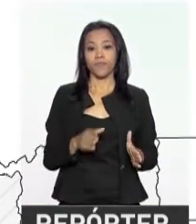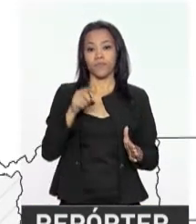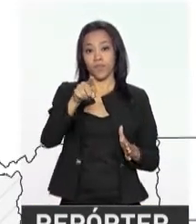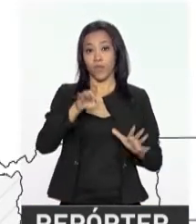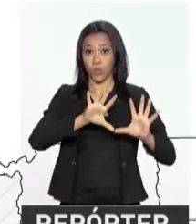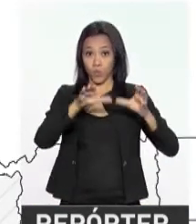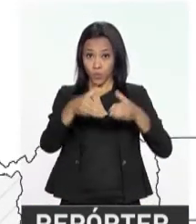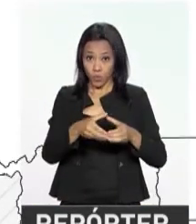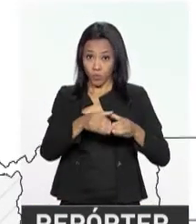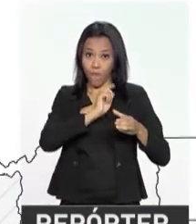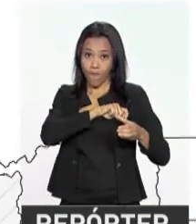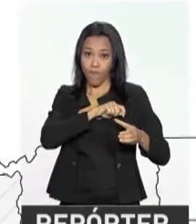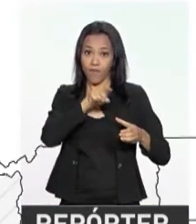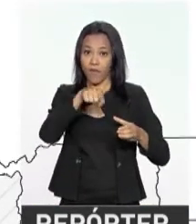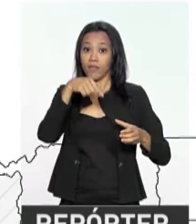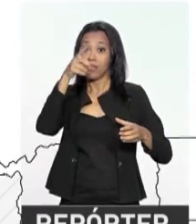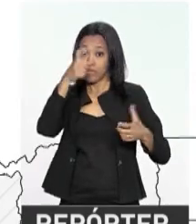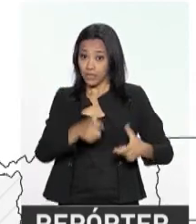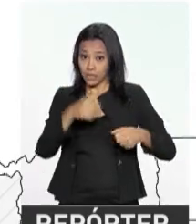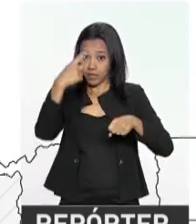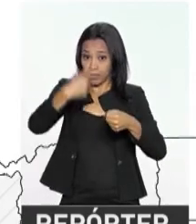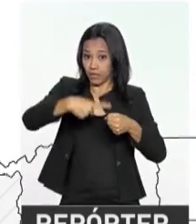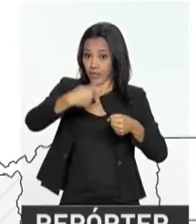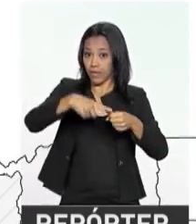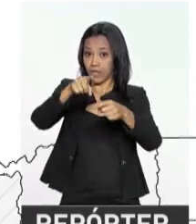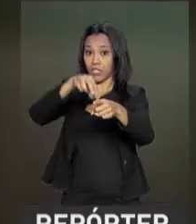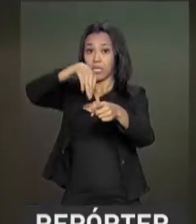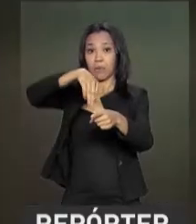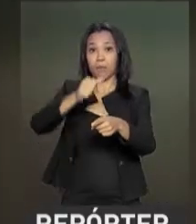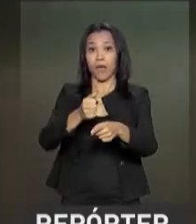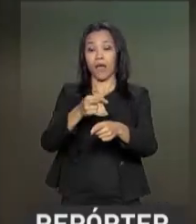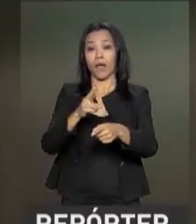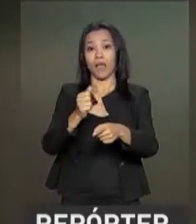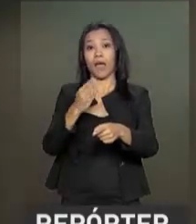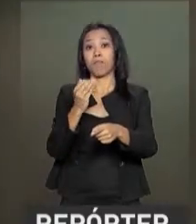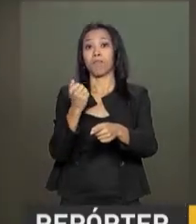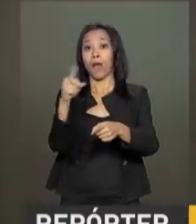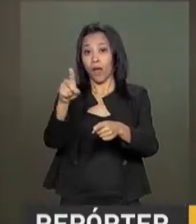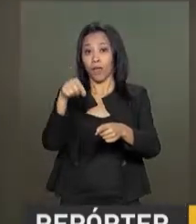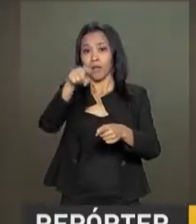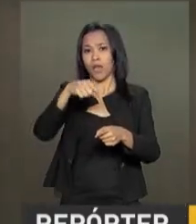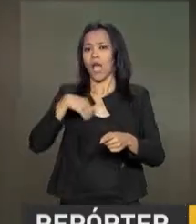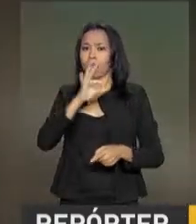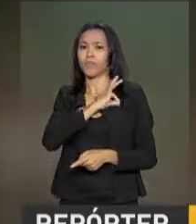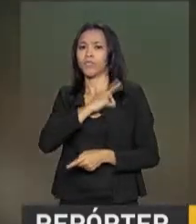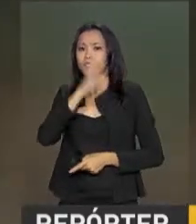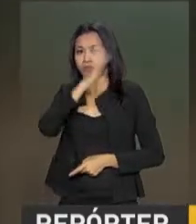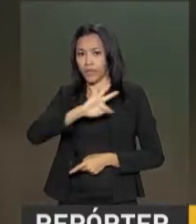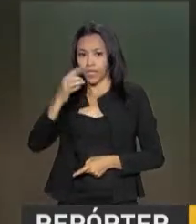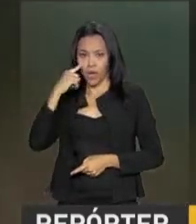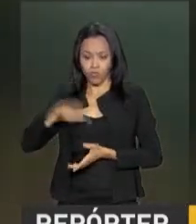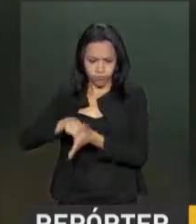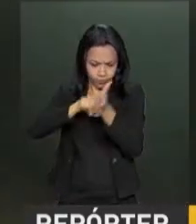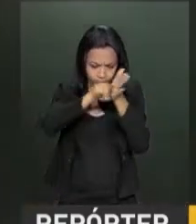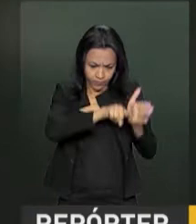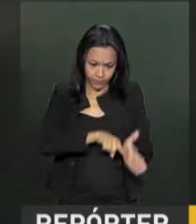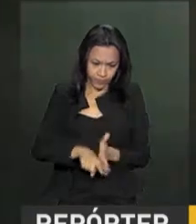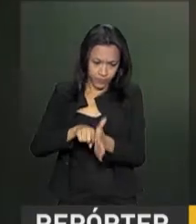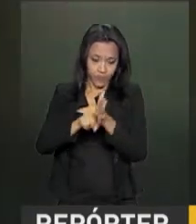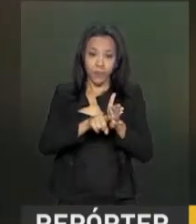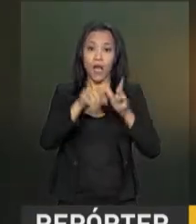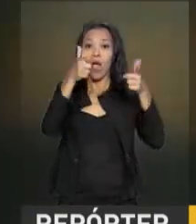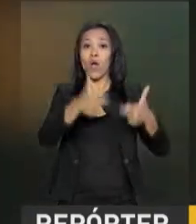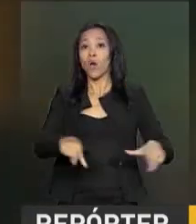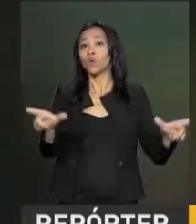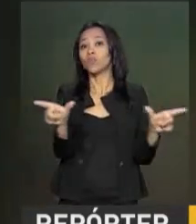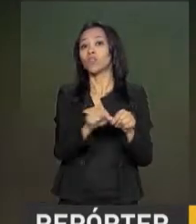na cidade de marabá e redenção no sudeste do pará a polícia federal fez buscas no sistema nacional de emprego sine